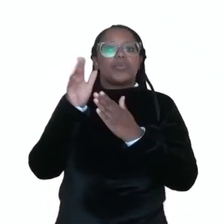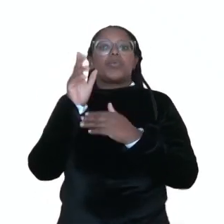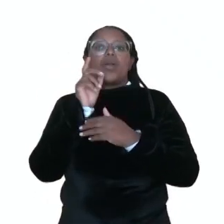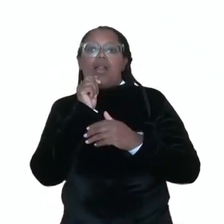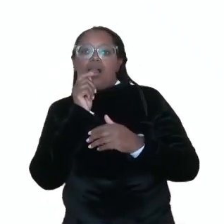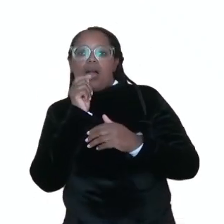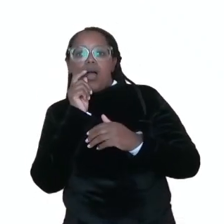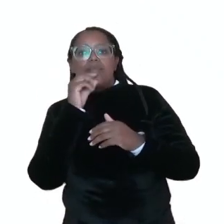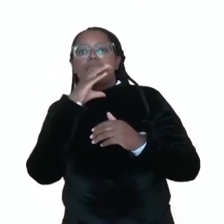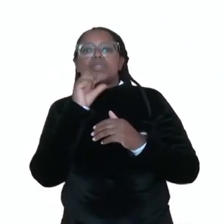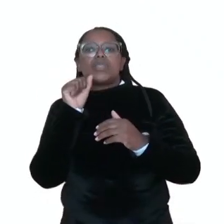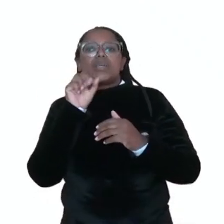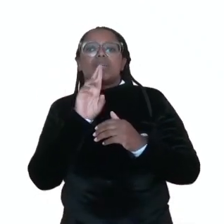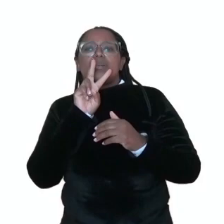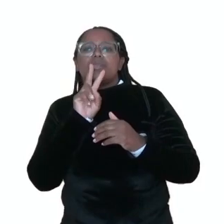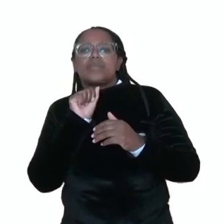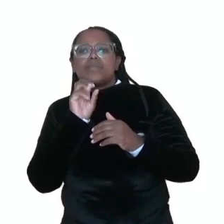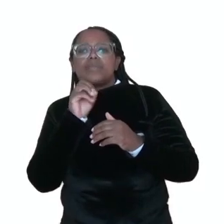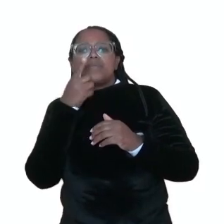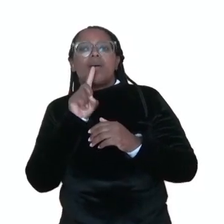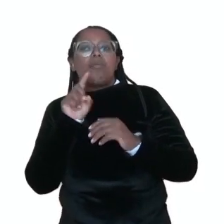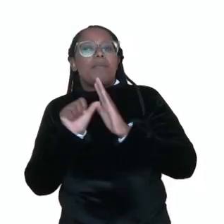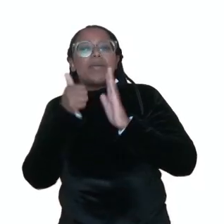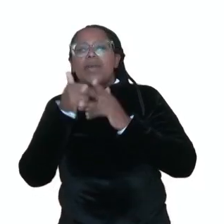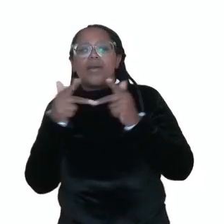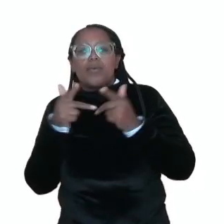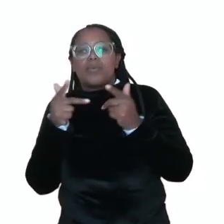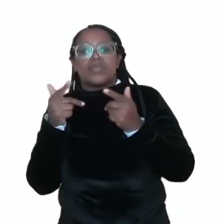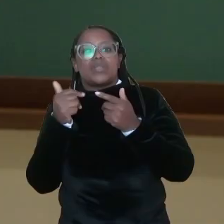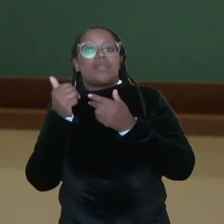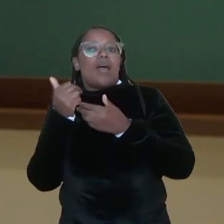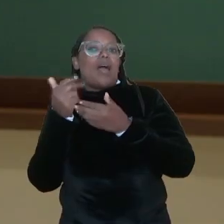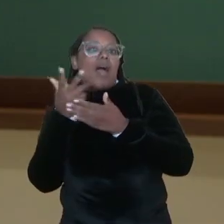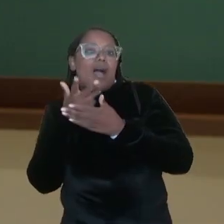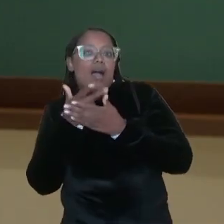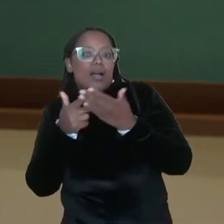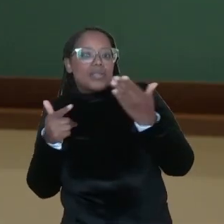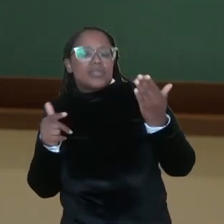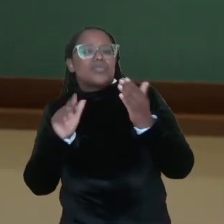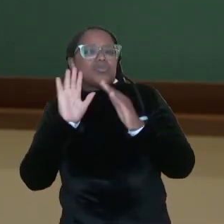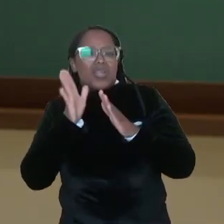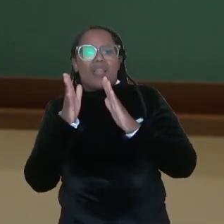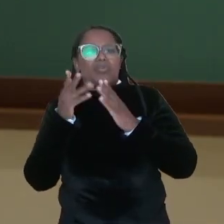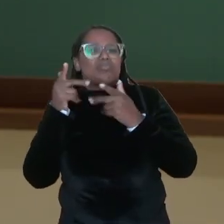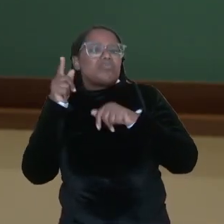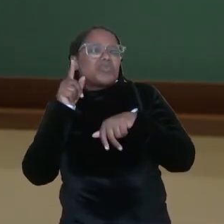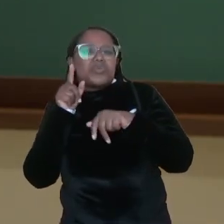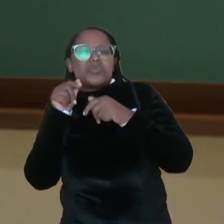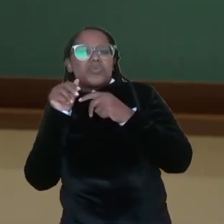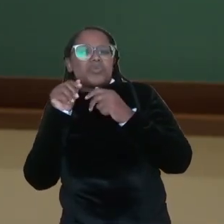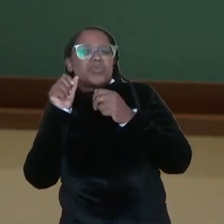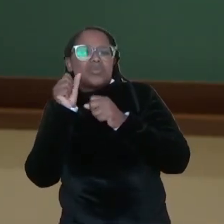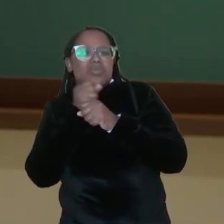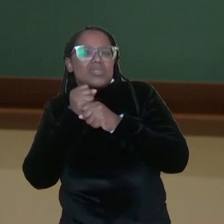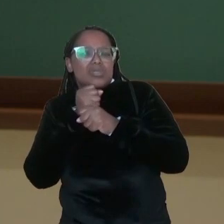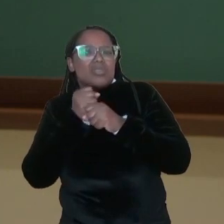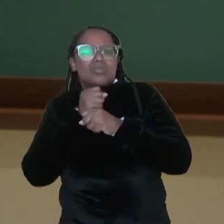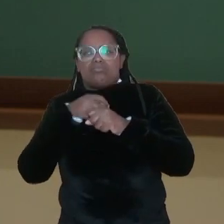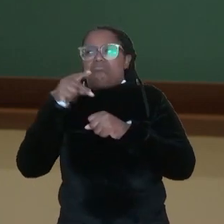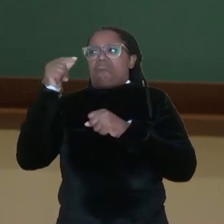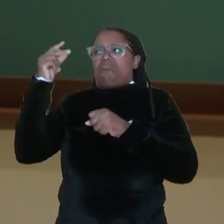primeiras manifestações artísticas realizadas pelo ser humano. Já nos tempos primitivos, você deve estar careca de